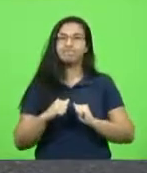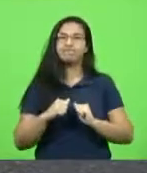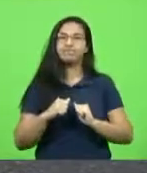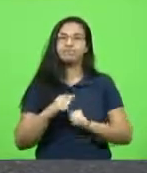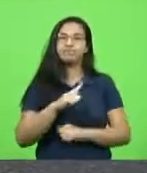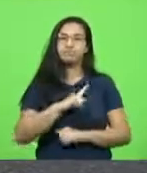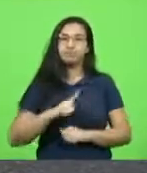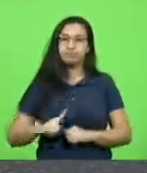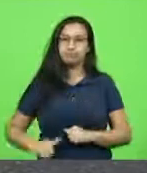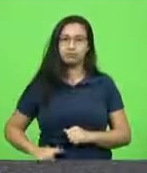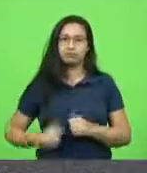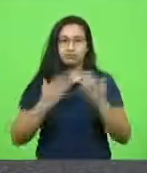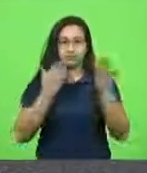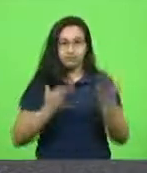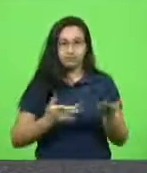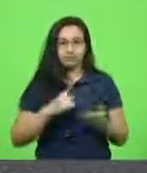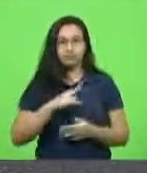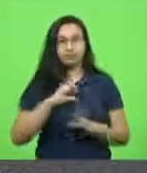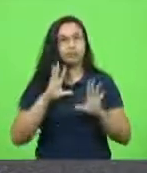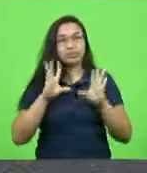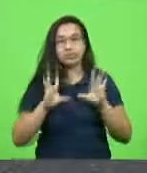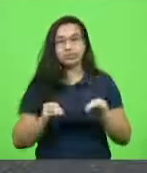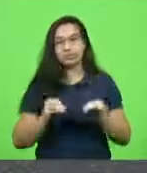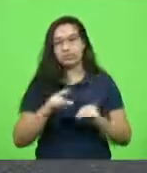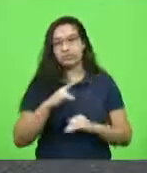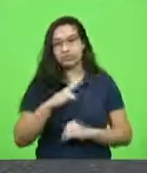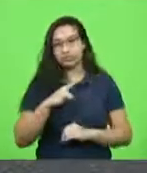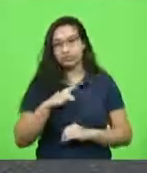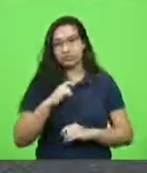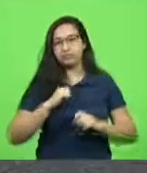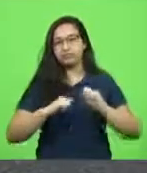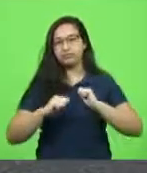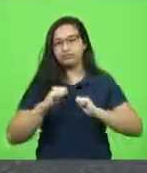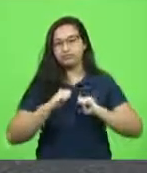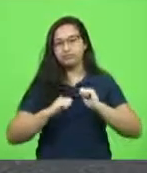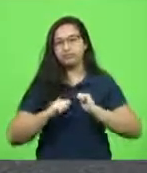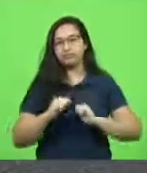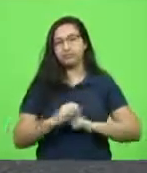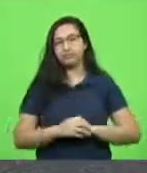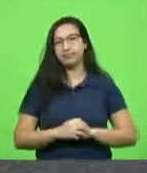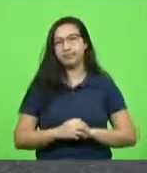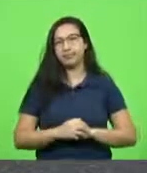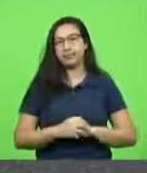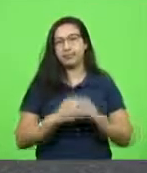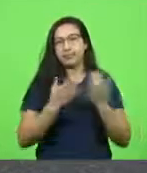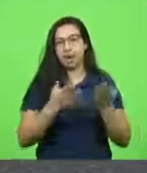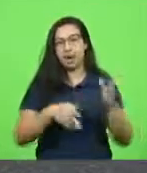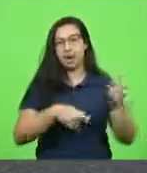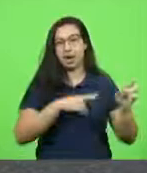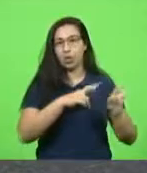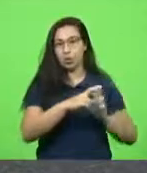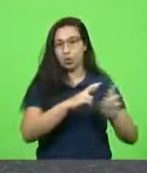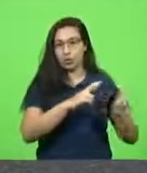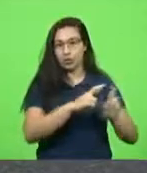Governador Todos nós temos essa angústia Deputado combativo e da 470